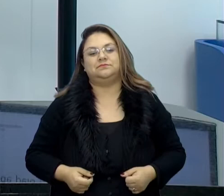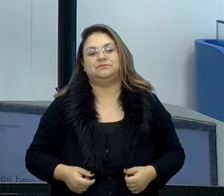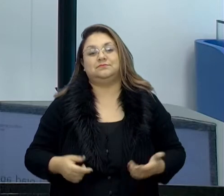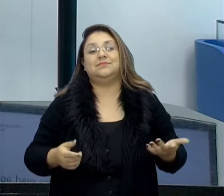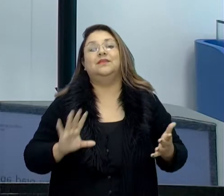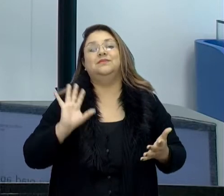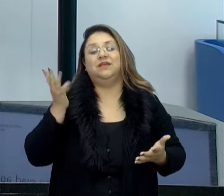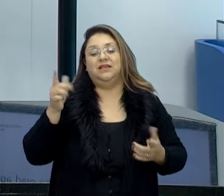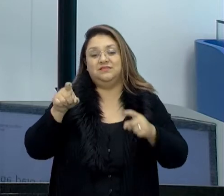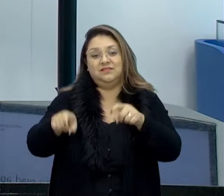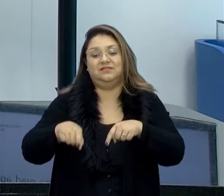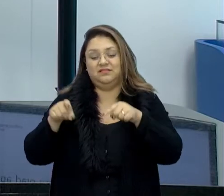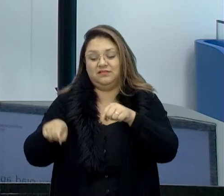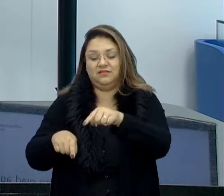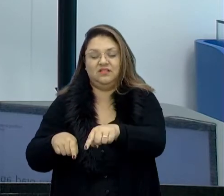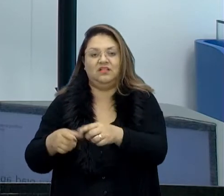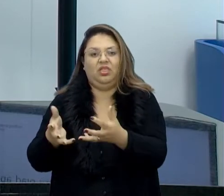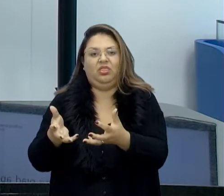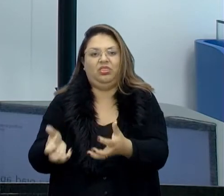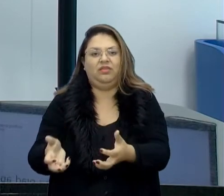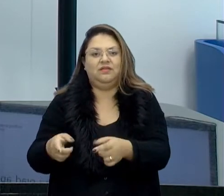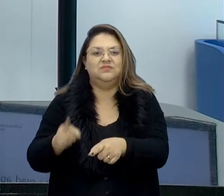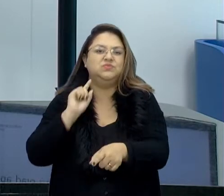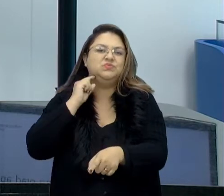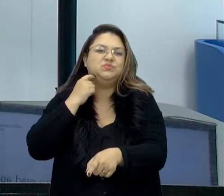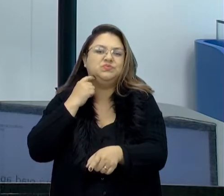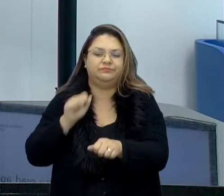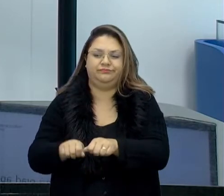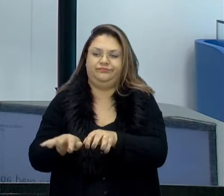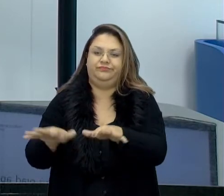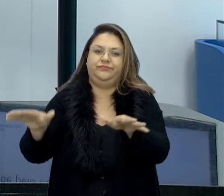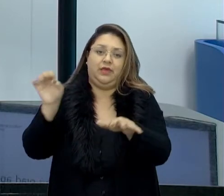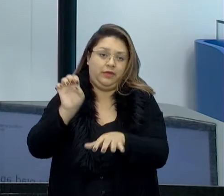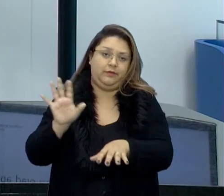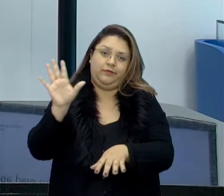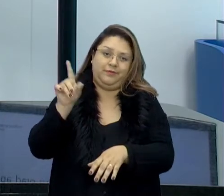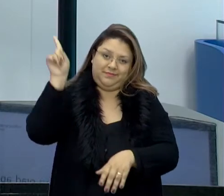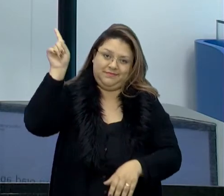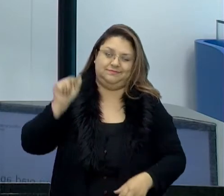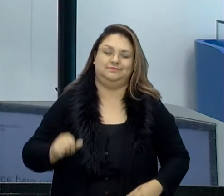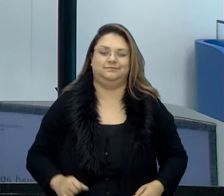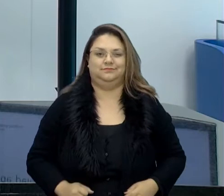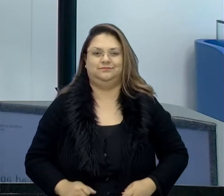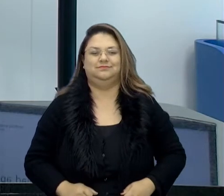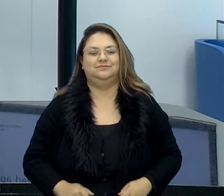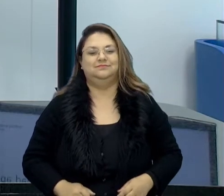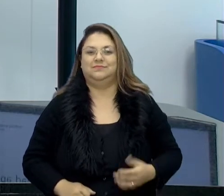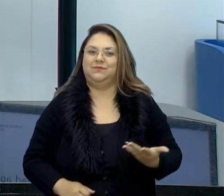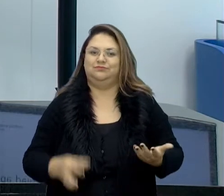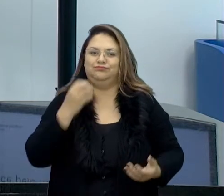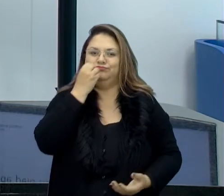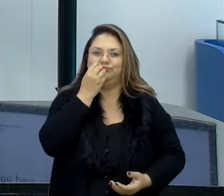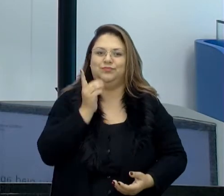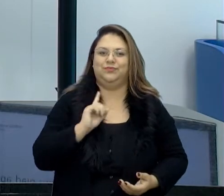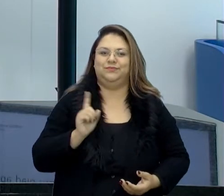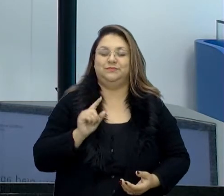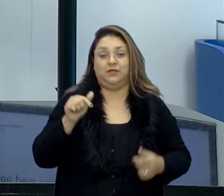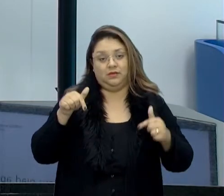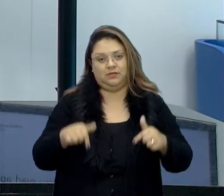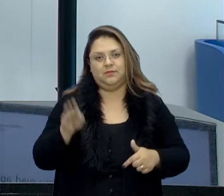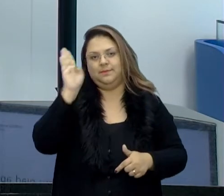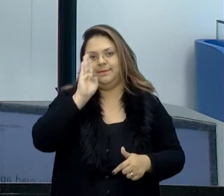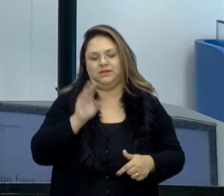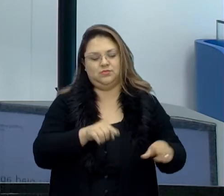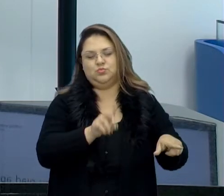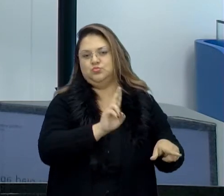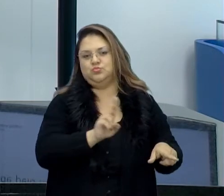gerando contaminação ali nos solos europeus, aí de muitos países europeus. Isso não é interessante. Então, aqui no Brasil, é utilizado